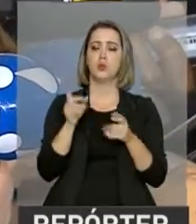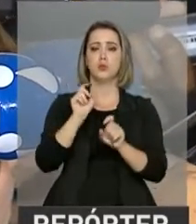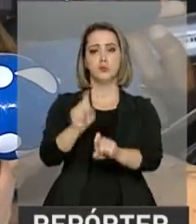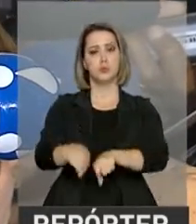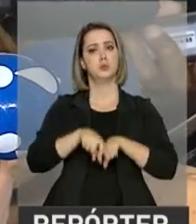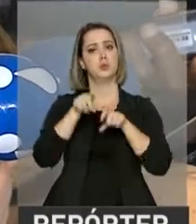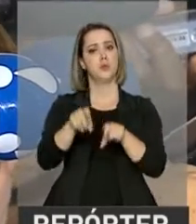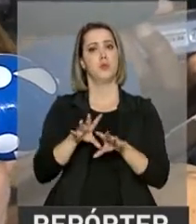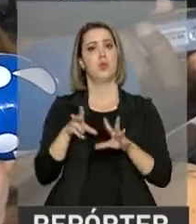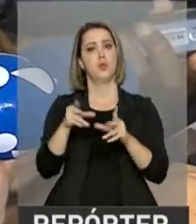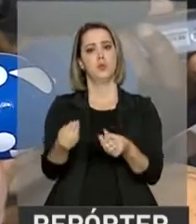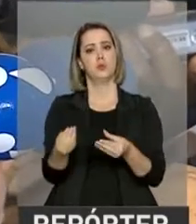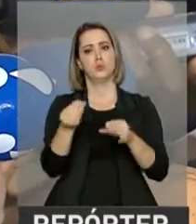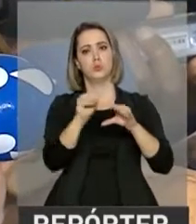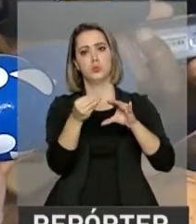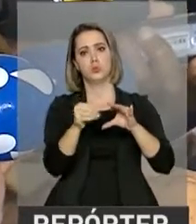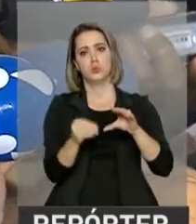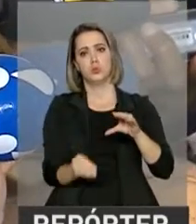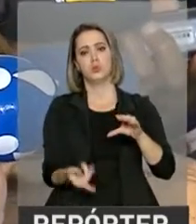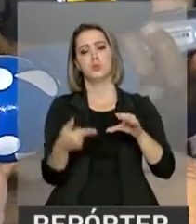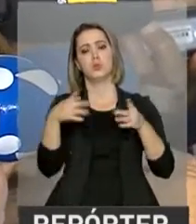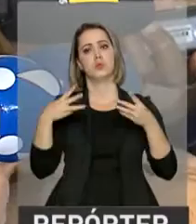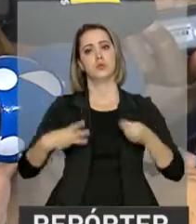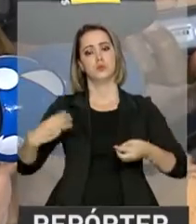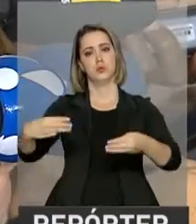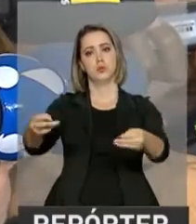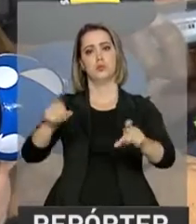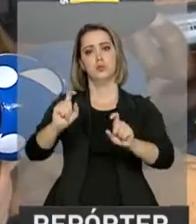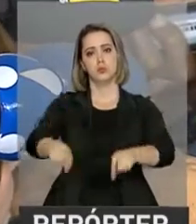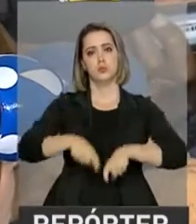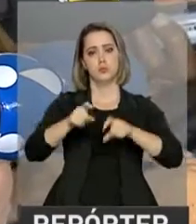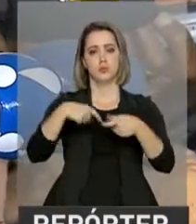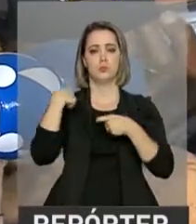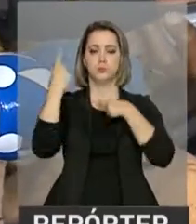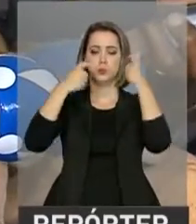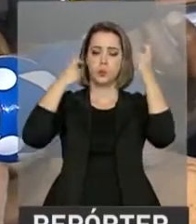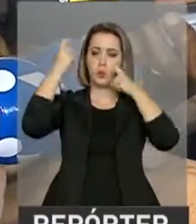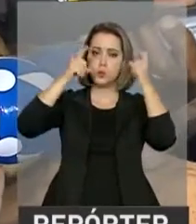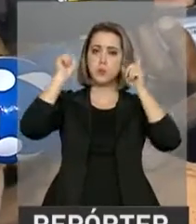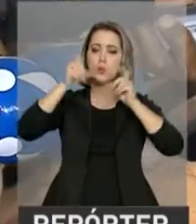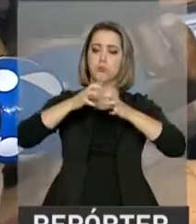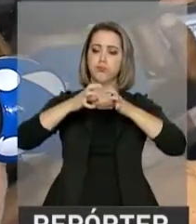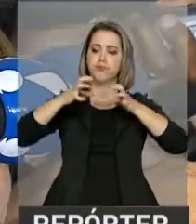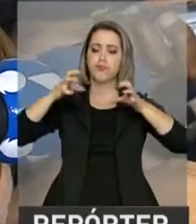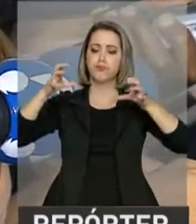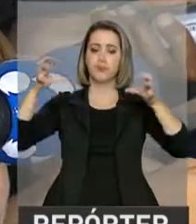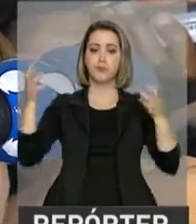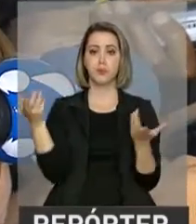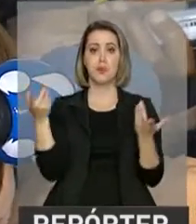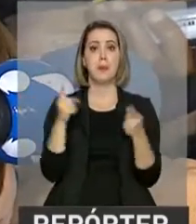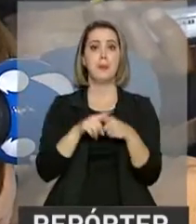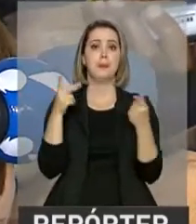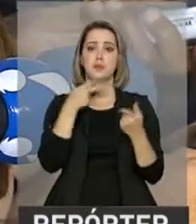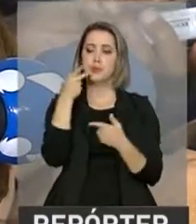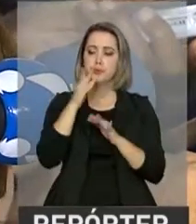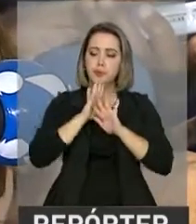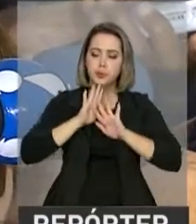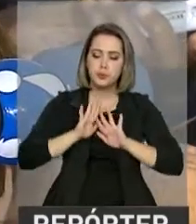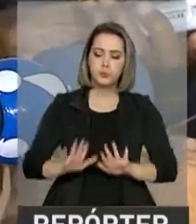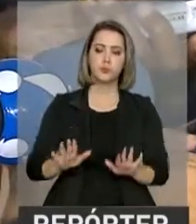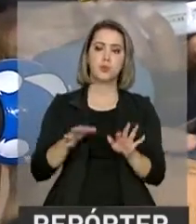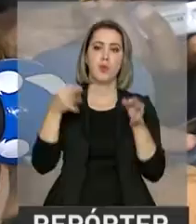agricultura e todos estão inseridos aqui no Ministério da Agricultura, portanto, nossa preocupação é bastante grande, mas eu digo com toda